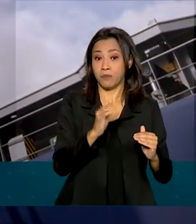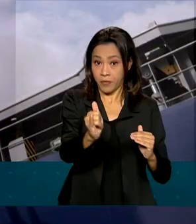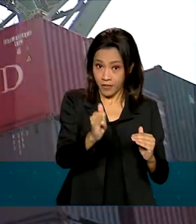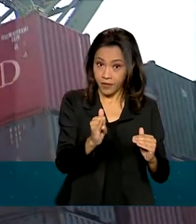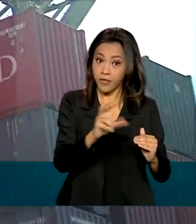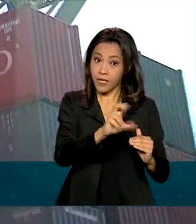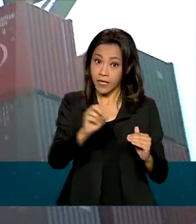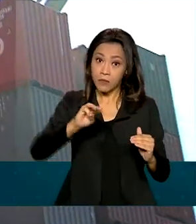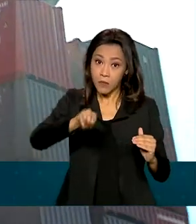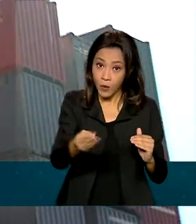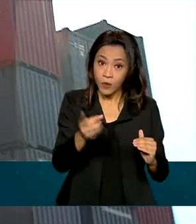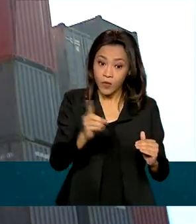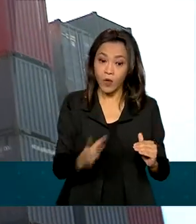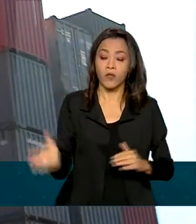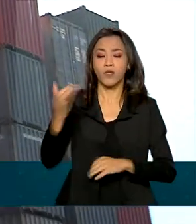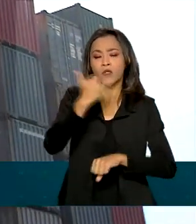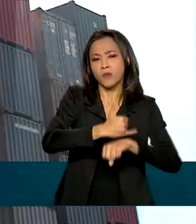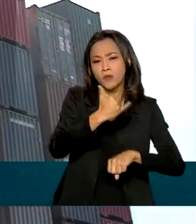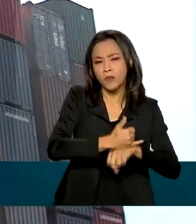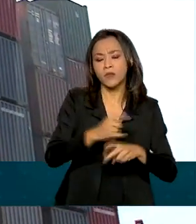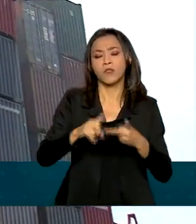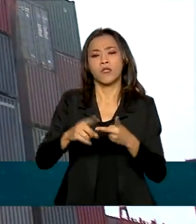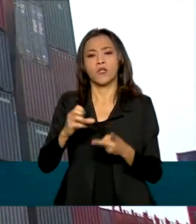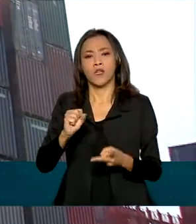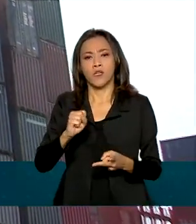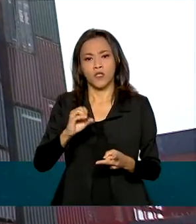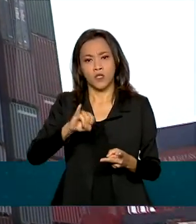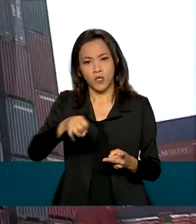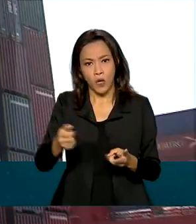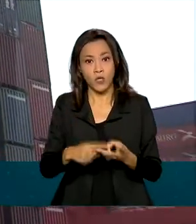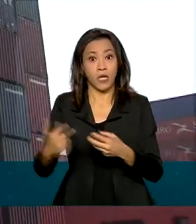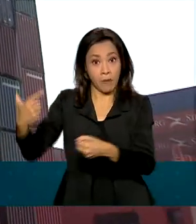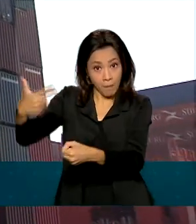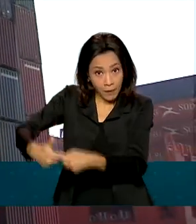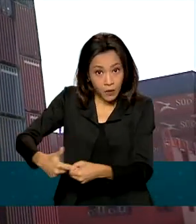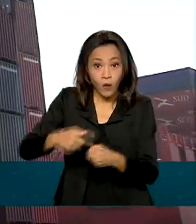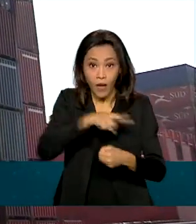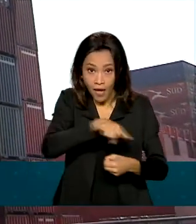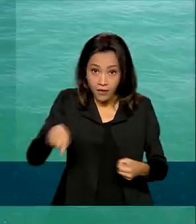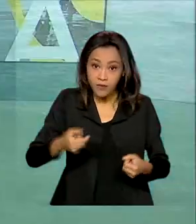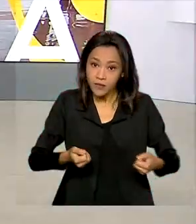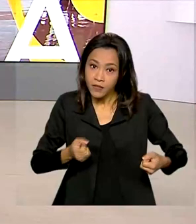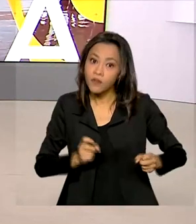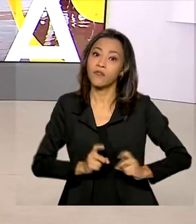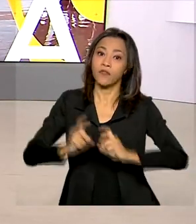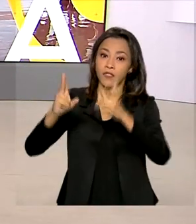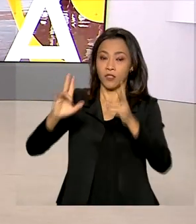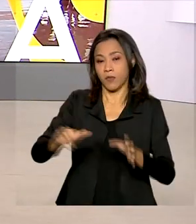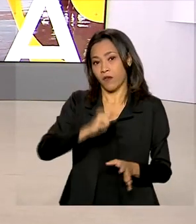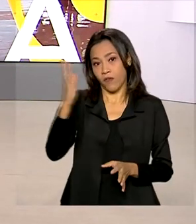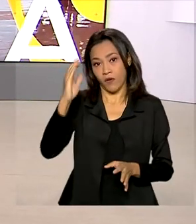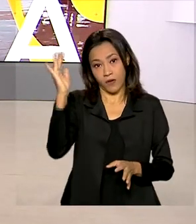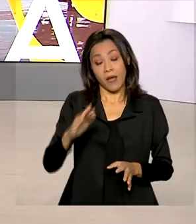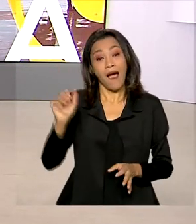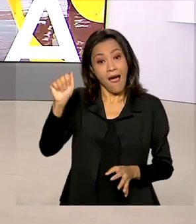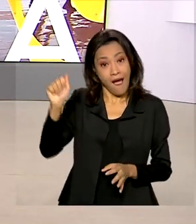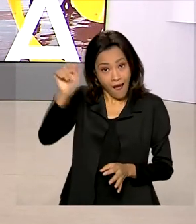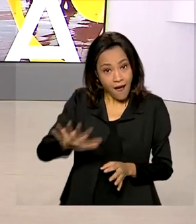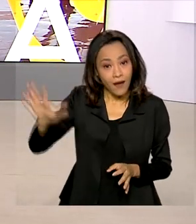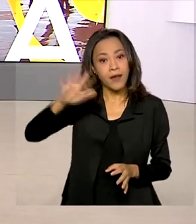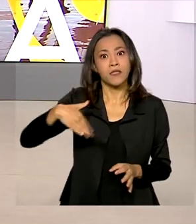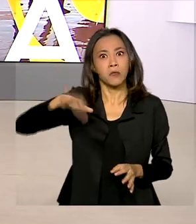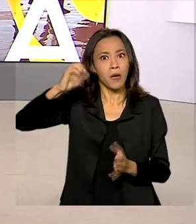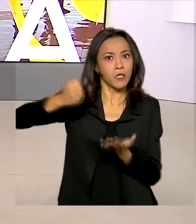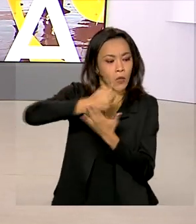Dólares soja minério de ferro e petróleo bruto são destaques do que saiu do país a Ásia é o maior comprador